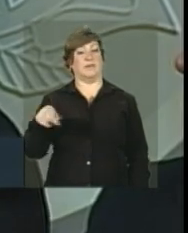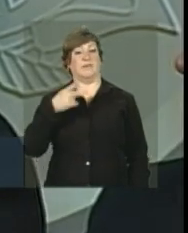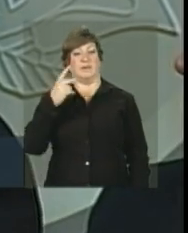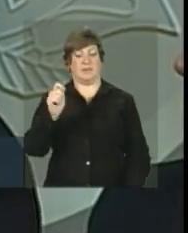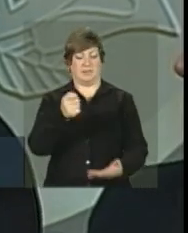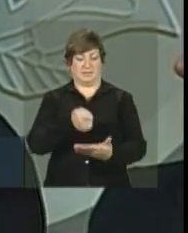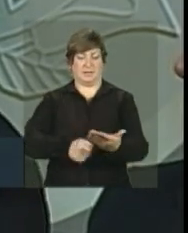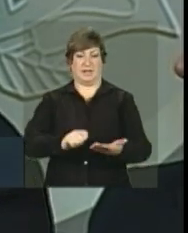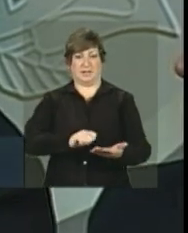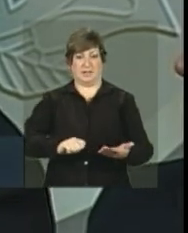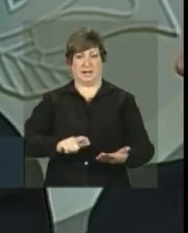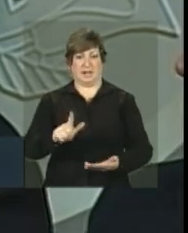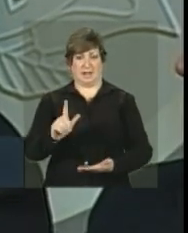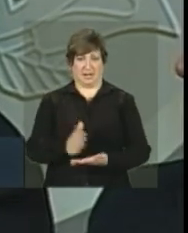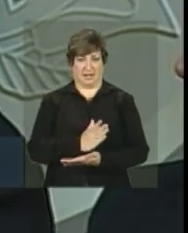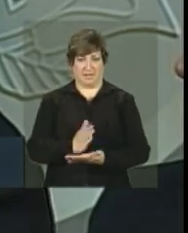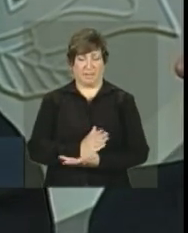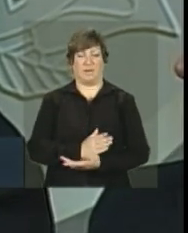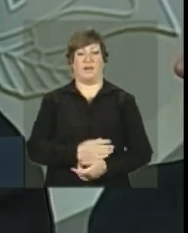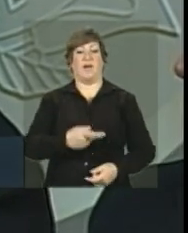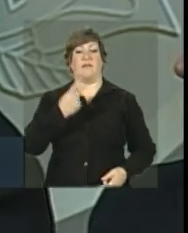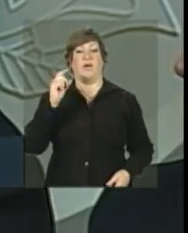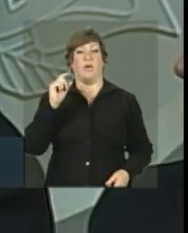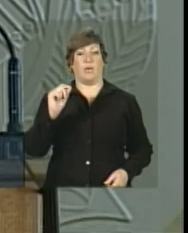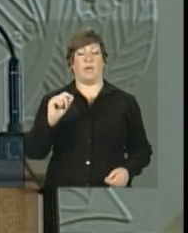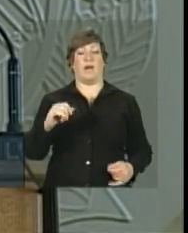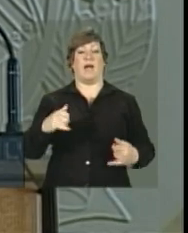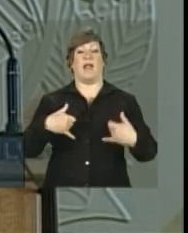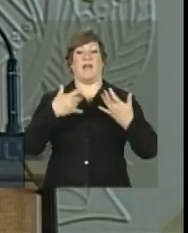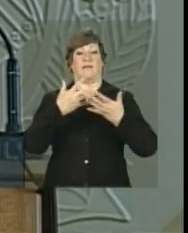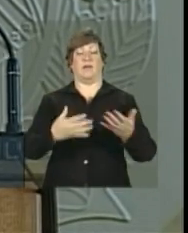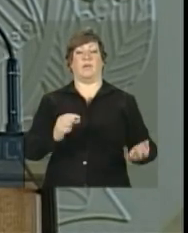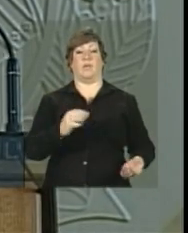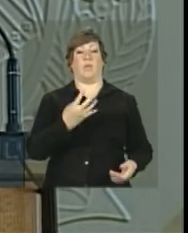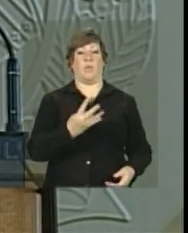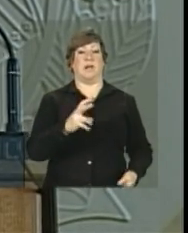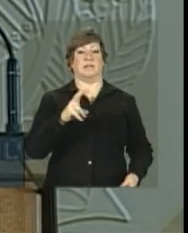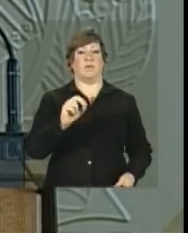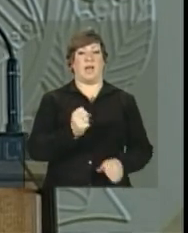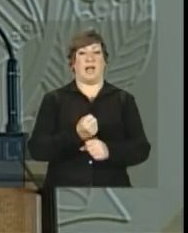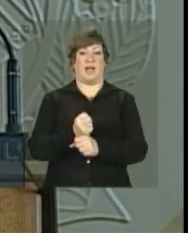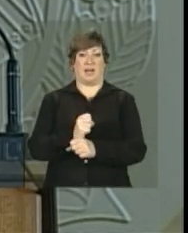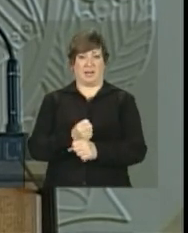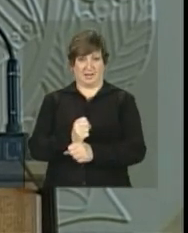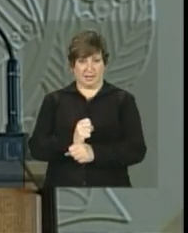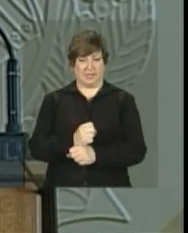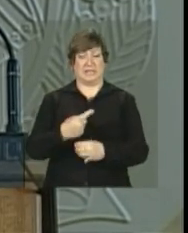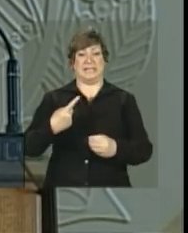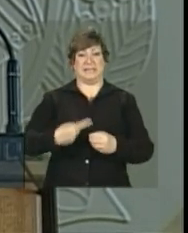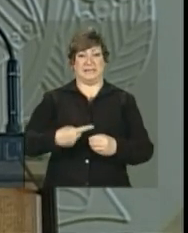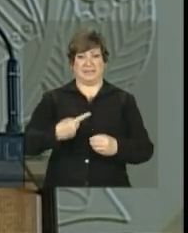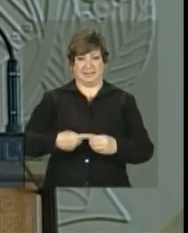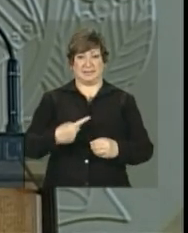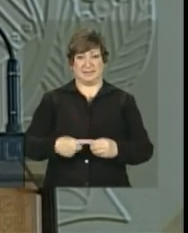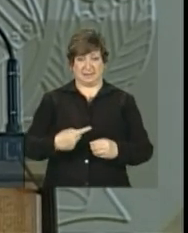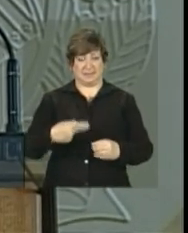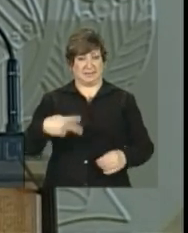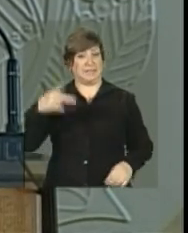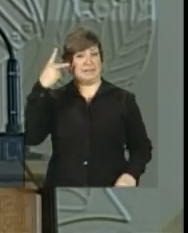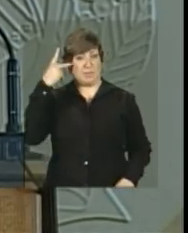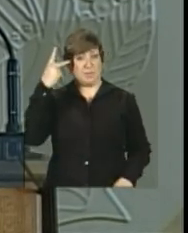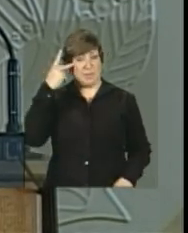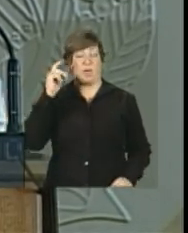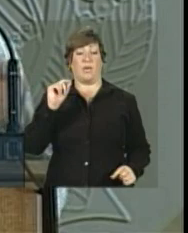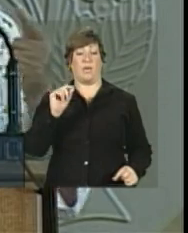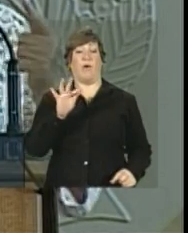que no aniversário de 450 anos da cidade de São Paulo,